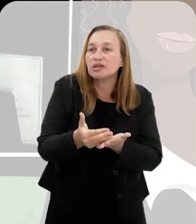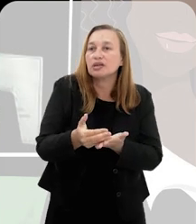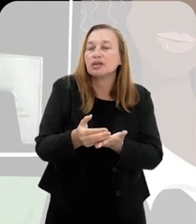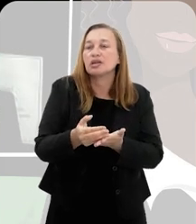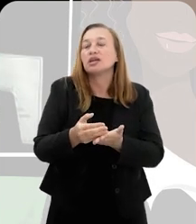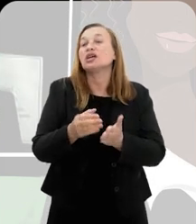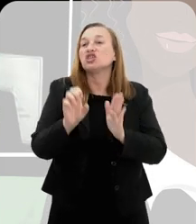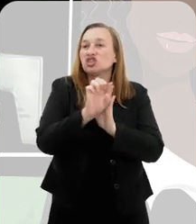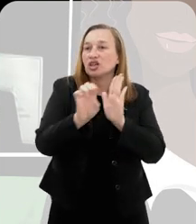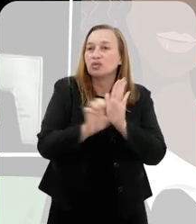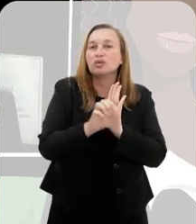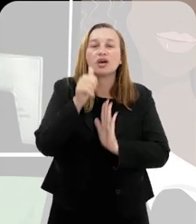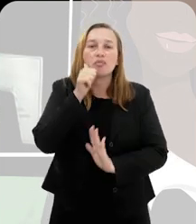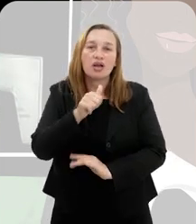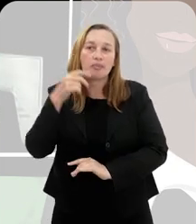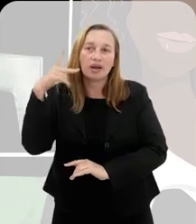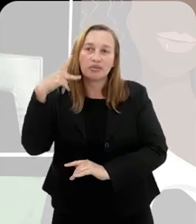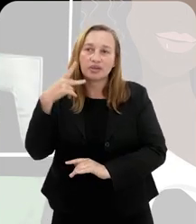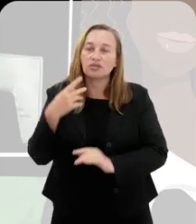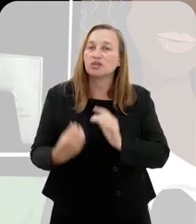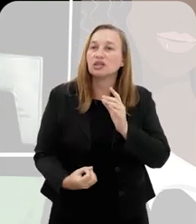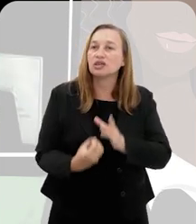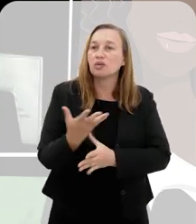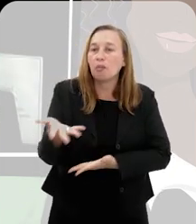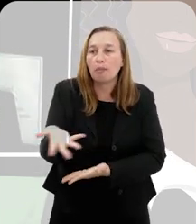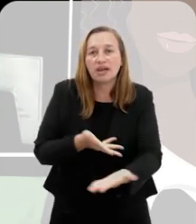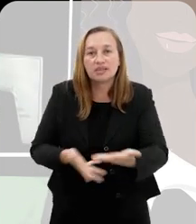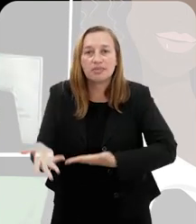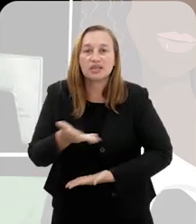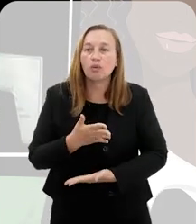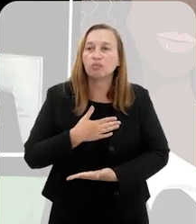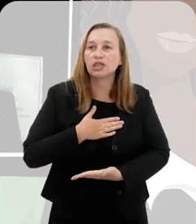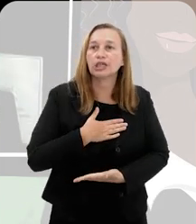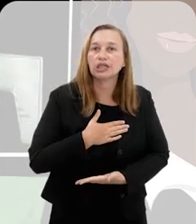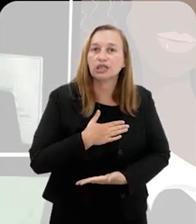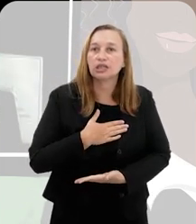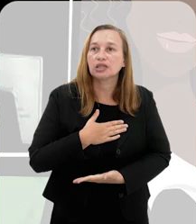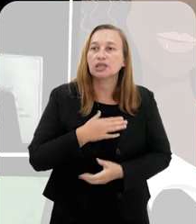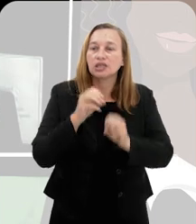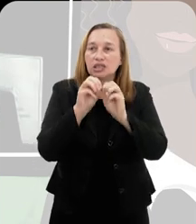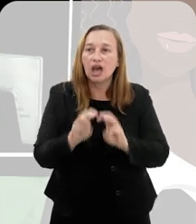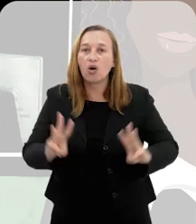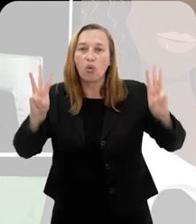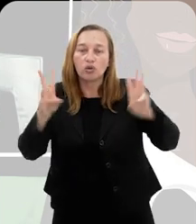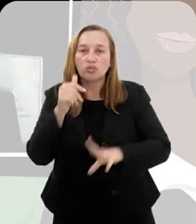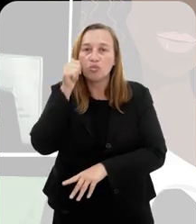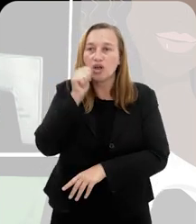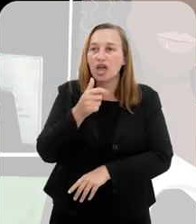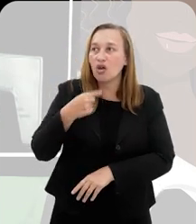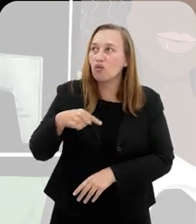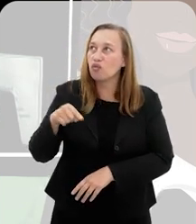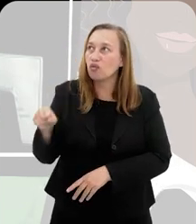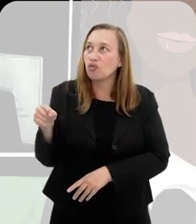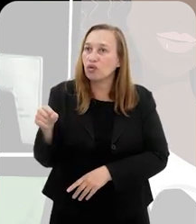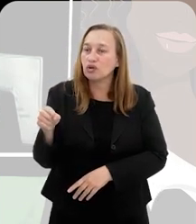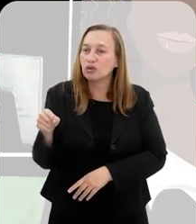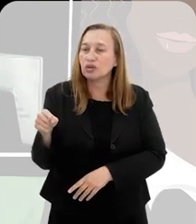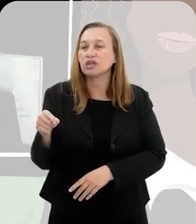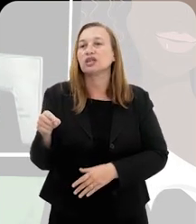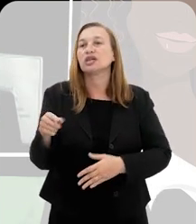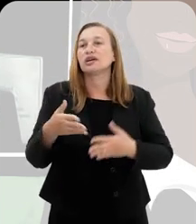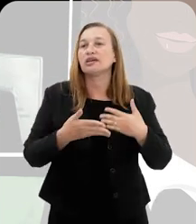esse Estatuto da Mulher Parlamentar, que surgiu de uma participação minha na ONU Mulheres. Eu